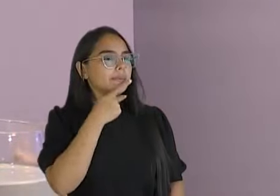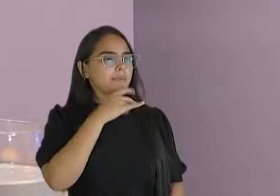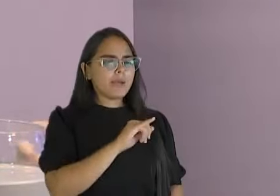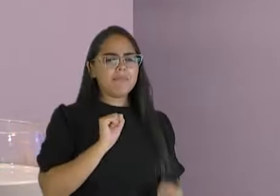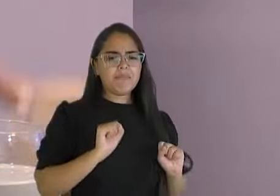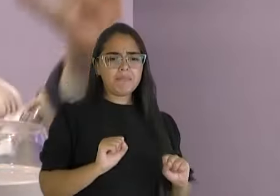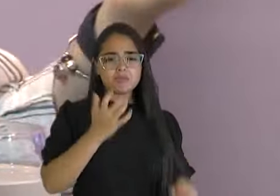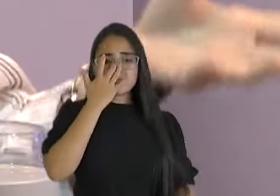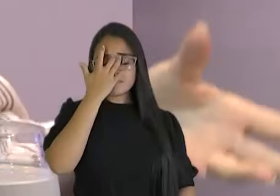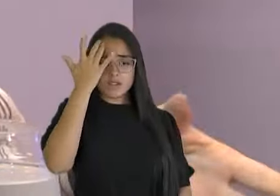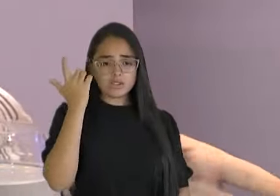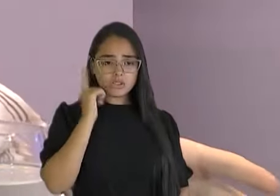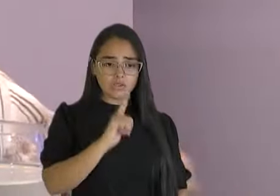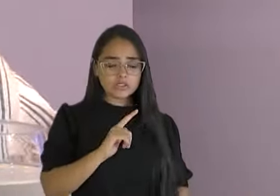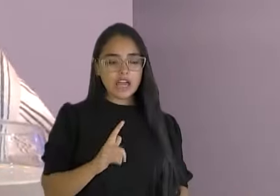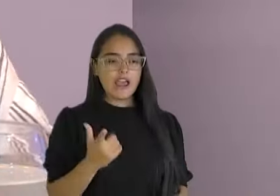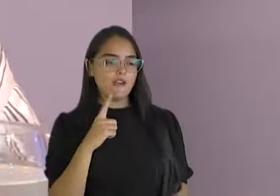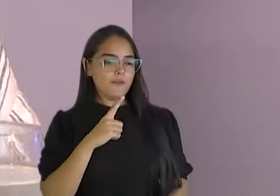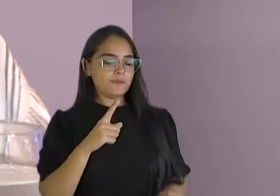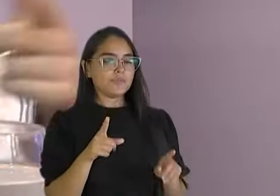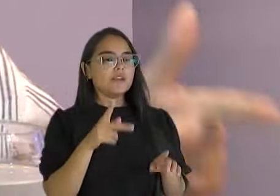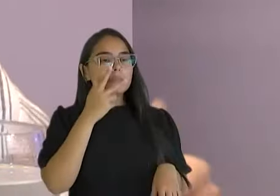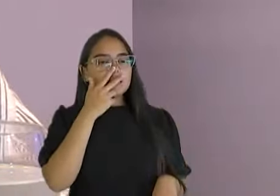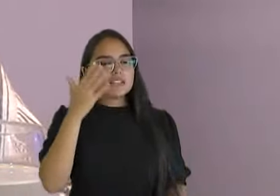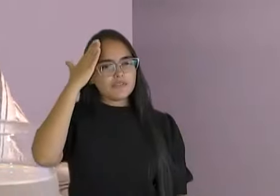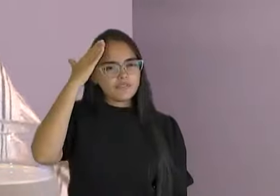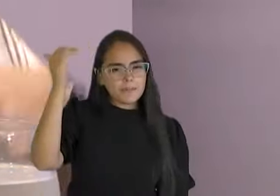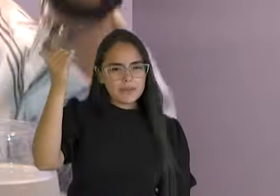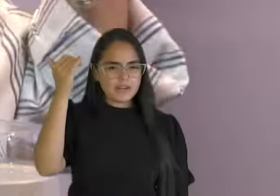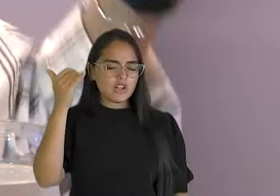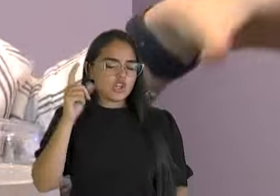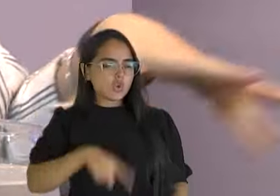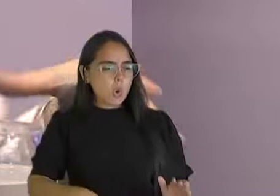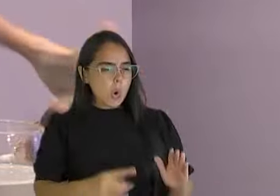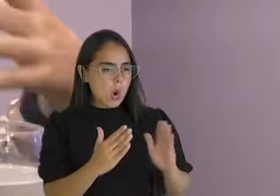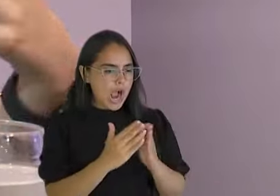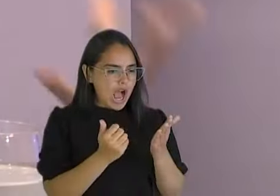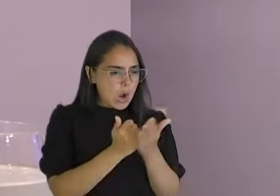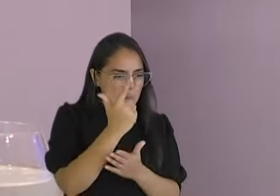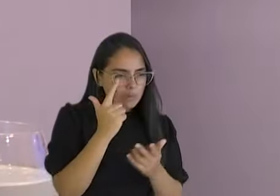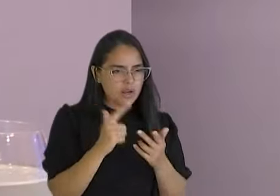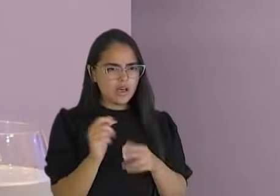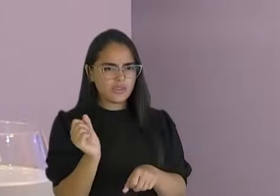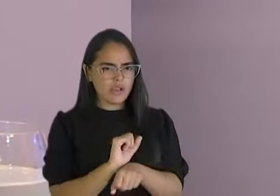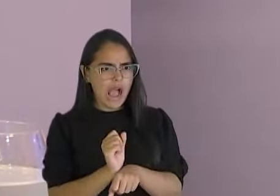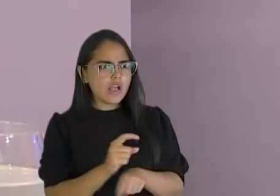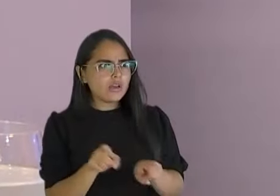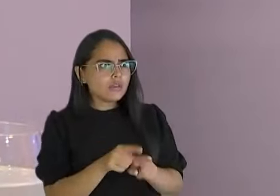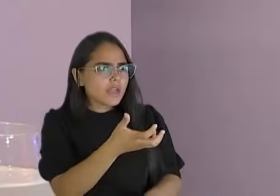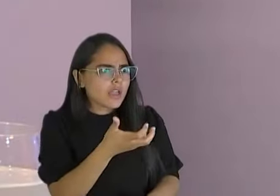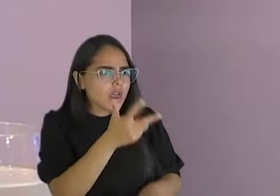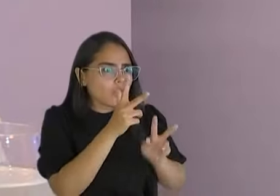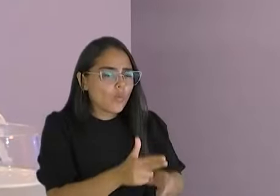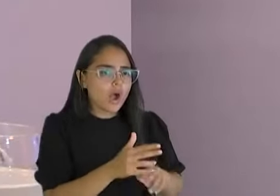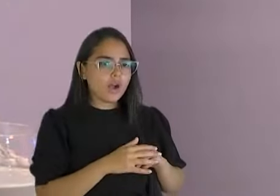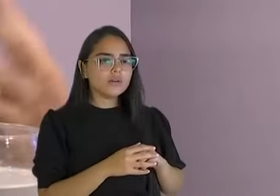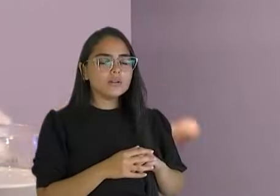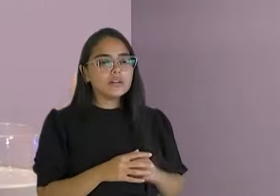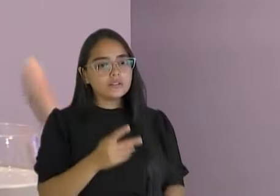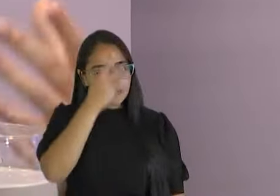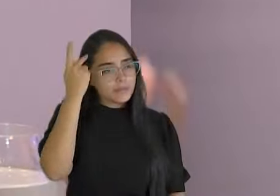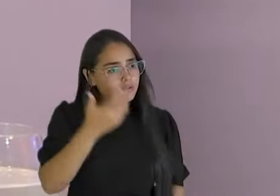ali conseguir fácil. E aí eu vejo os influenciadores ali comprando casa, carro, moto, isso, aquilo. Eu também quero Incentivando o isso. tempo todo, né? É, e a